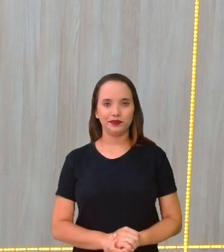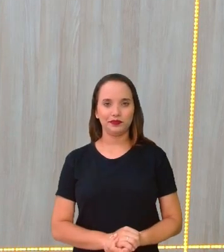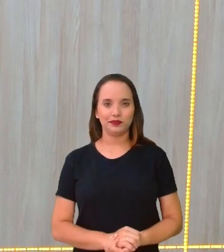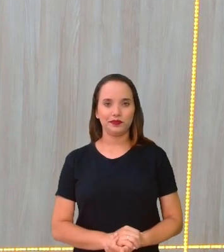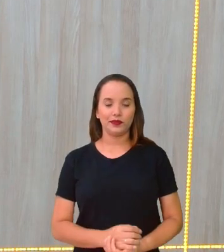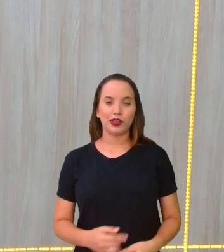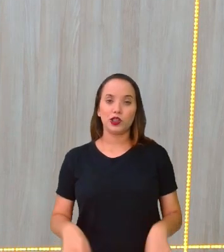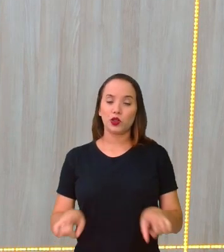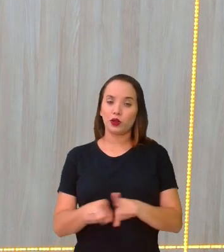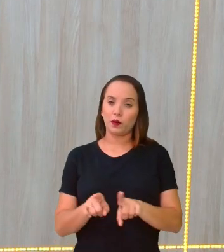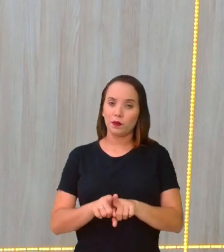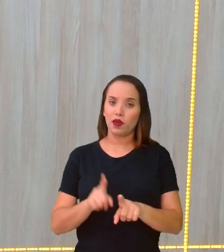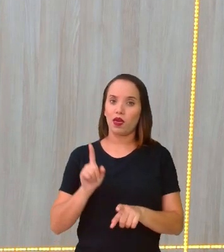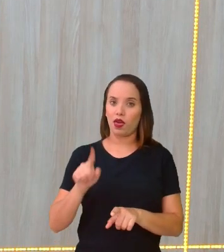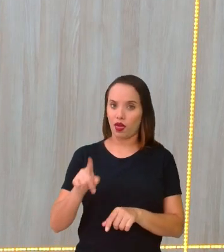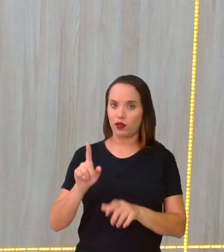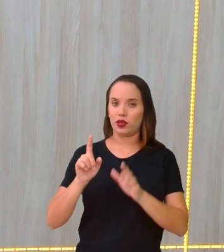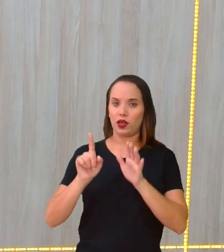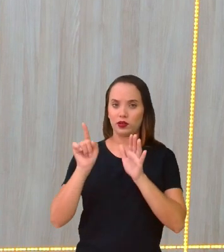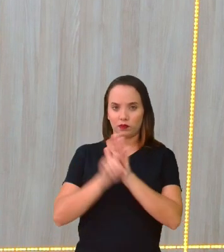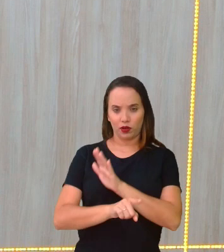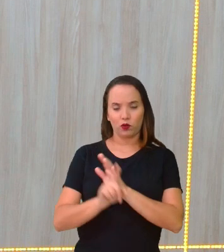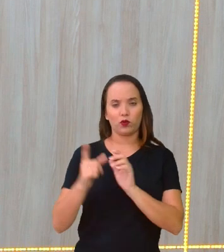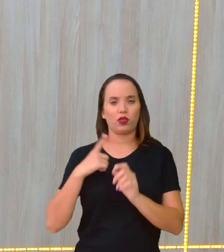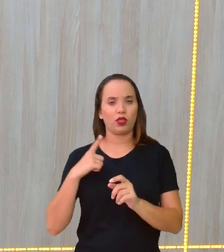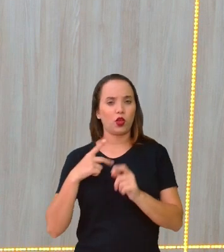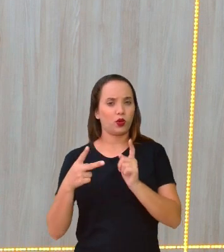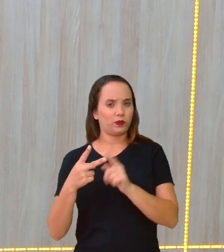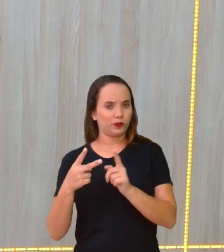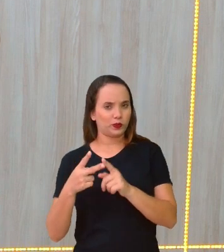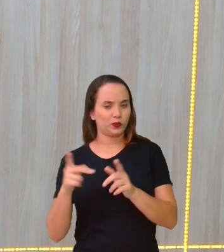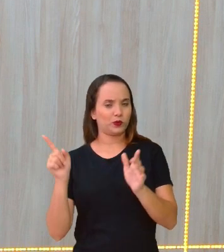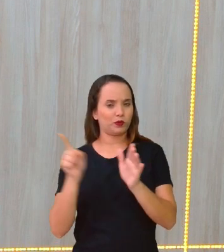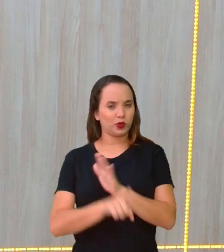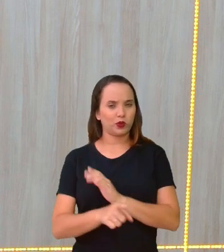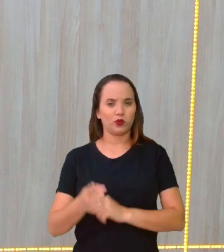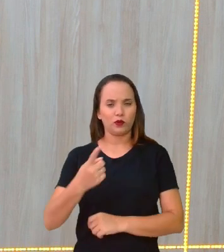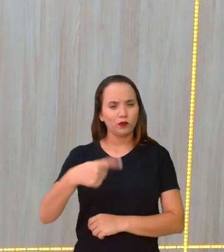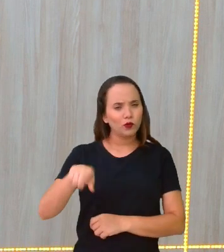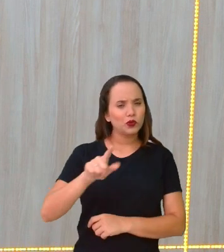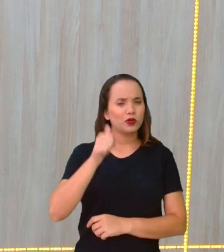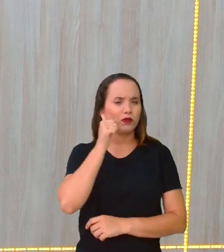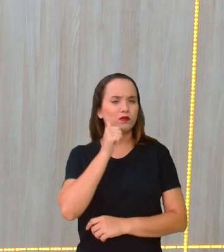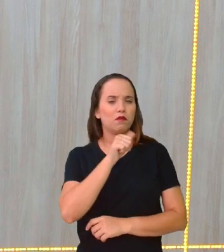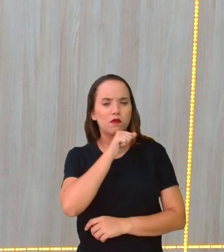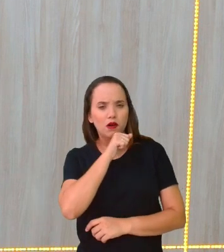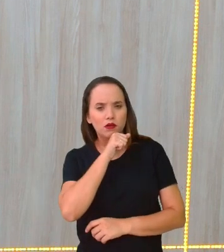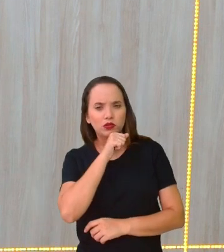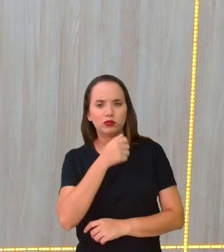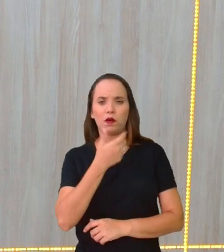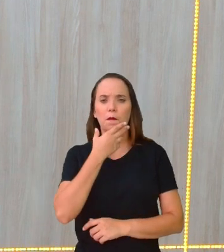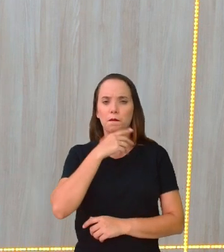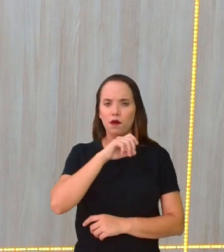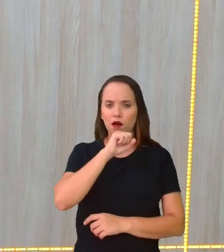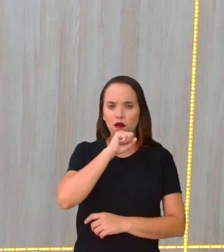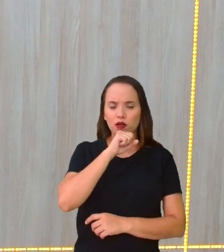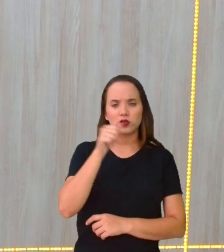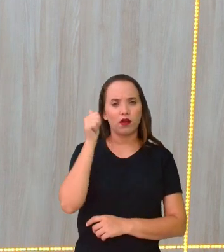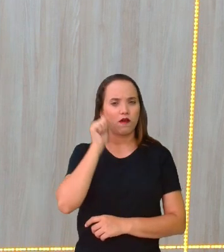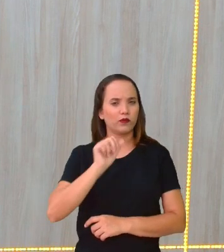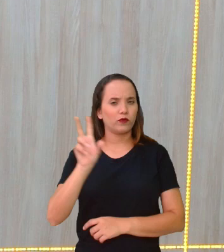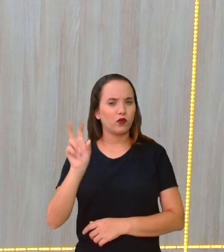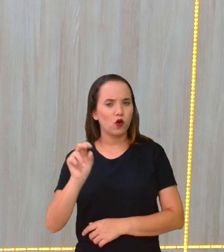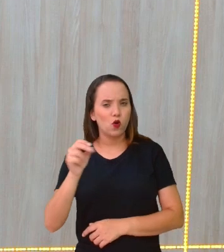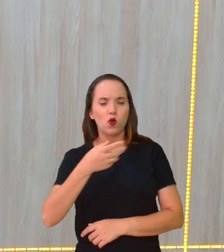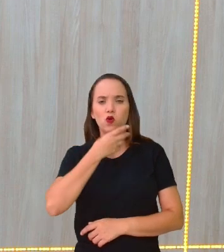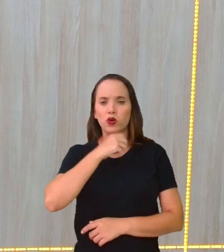Além dessa pergunta, eu vou fazer outra para vocês. Vocês, enquanto mães, pais, avós